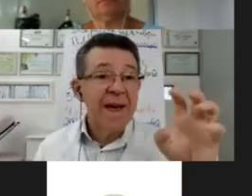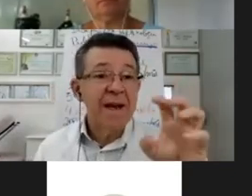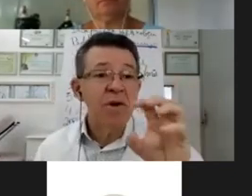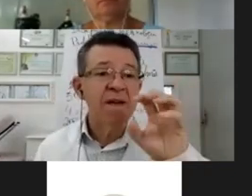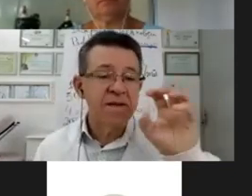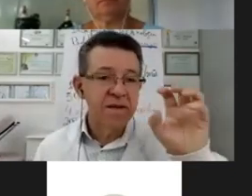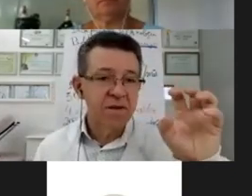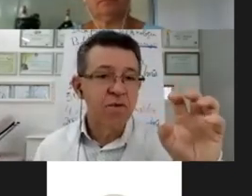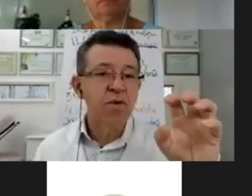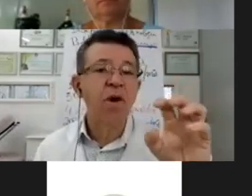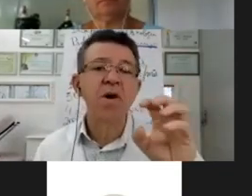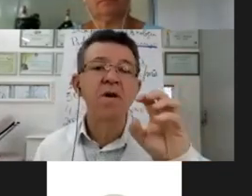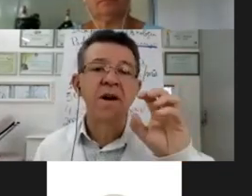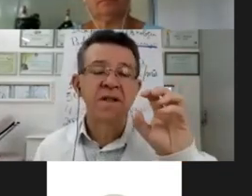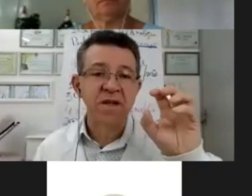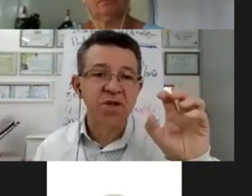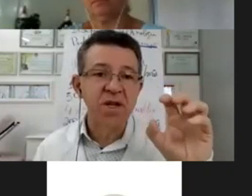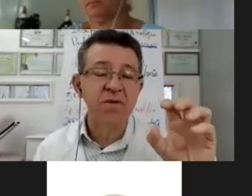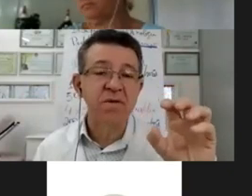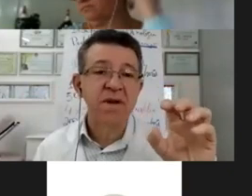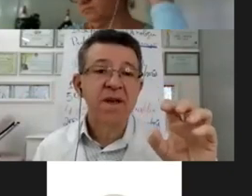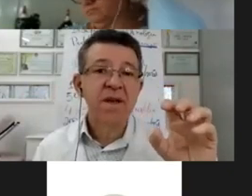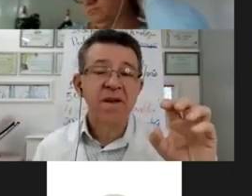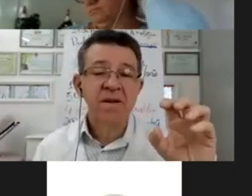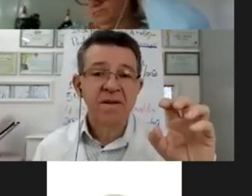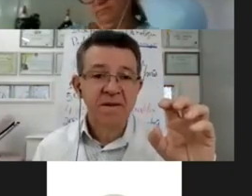As células do órgão atingido,